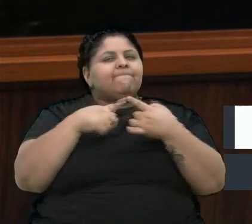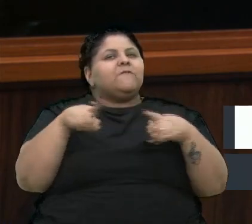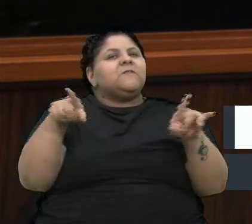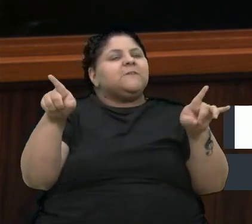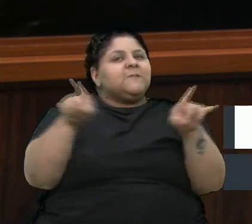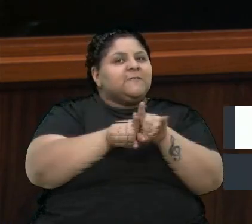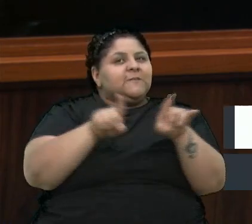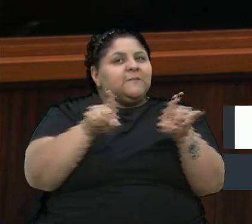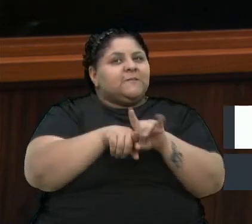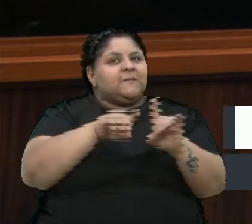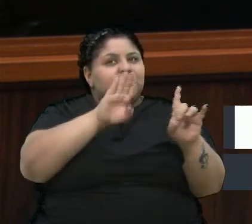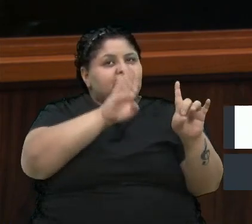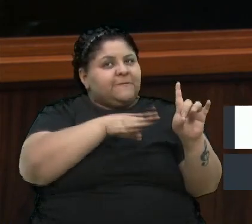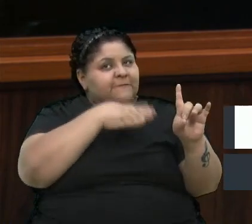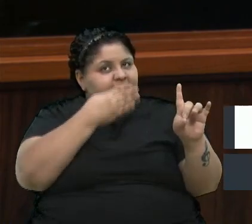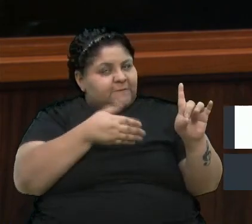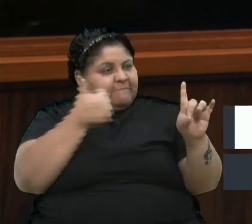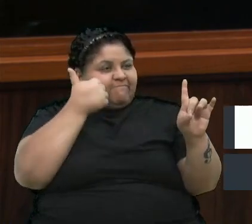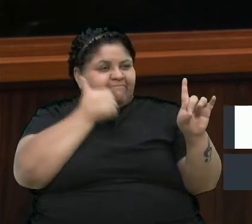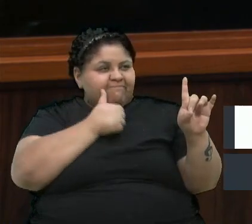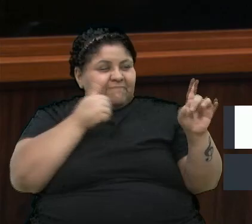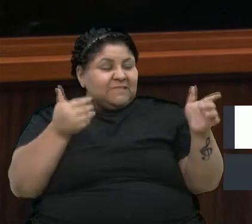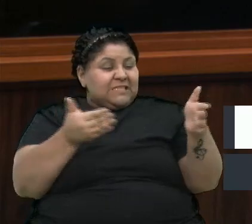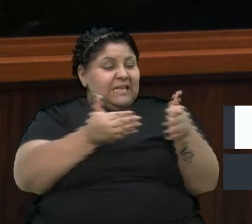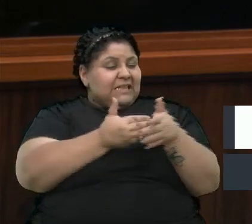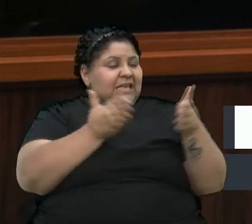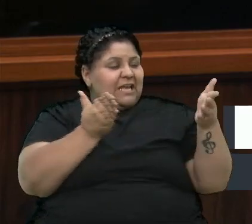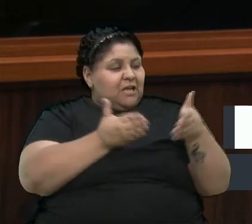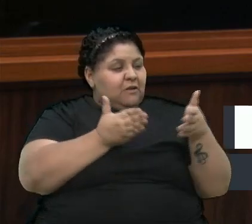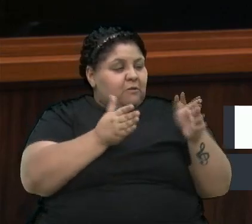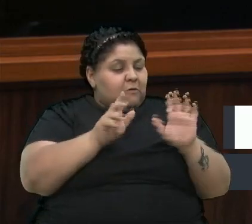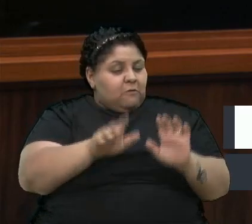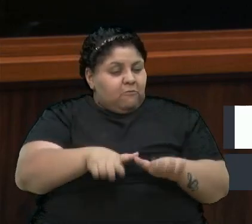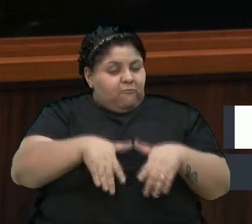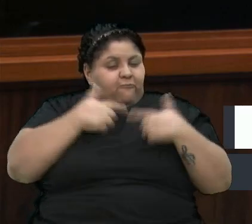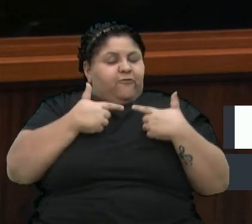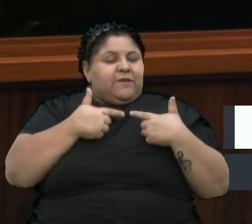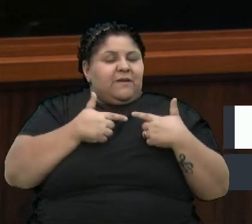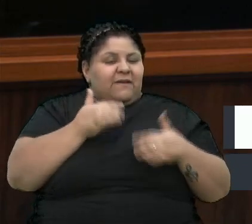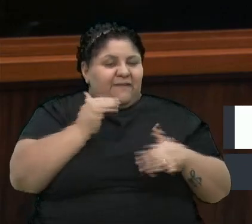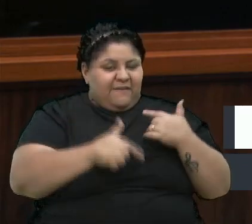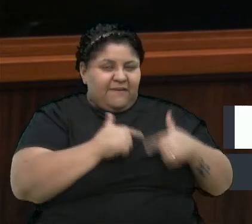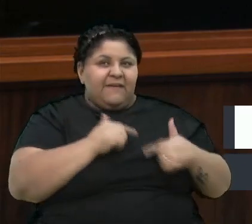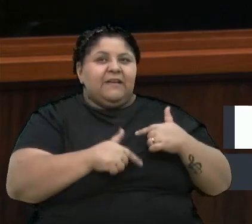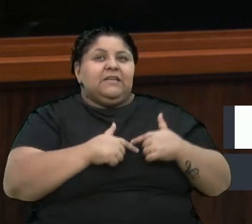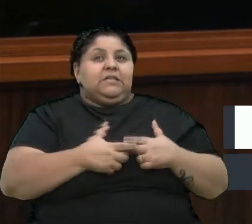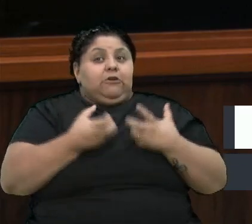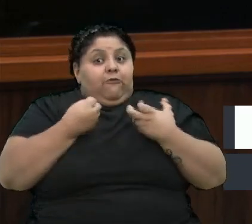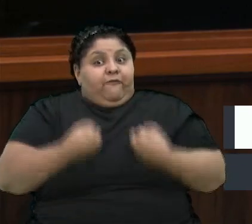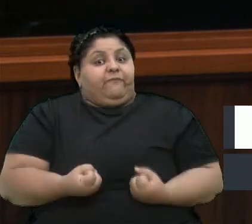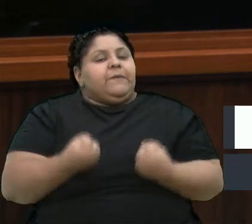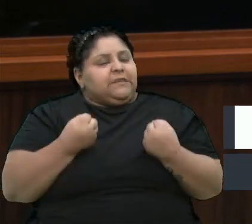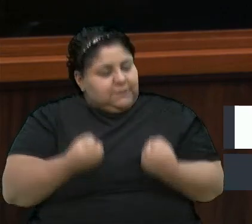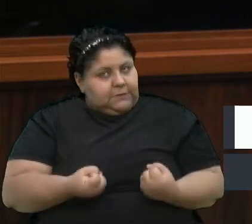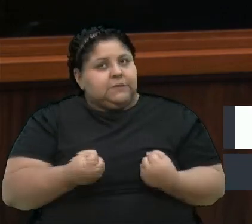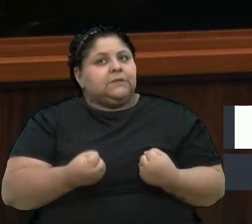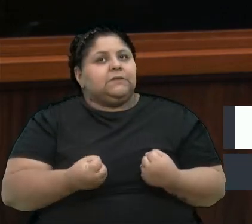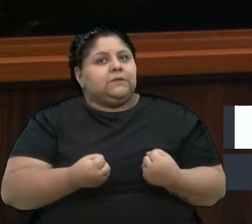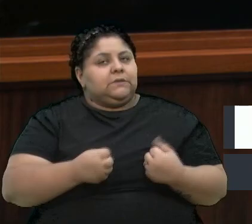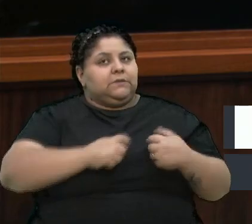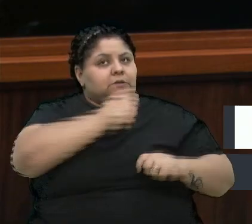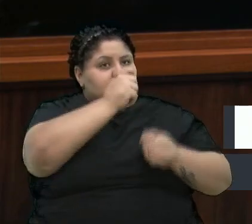de homenagear as mulheres que até hoje se dedicam ao trabalho, um trabalho pesado, né? Na